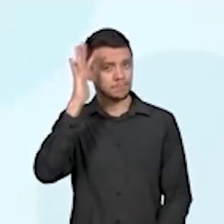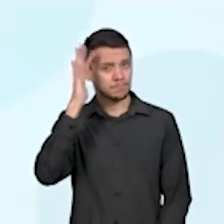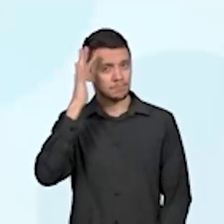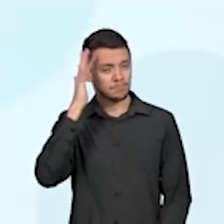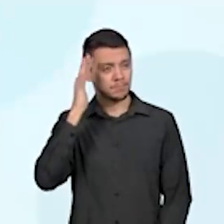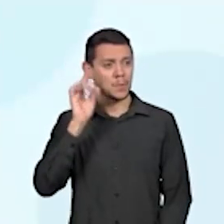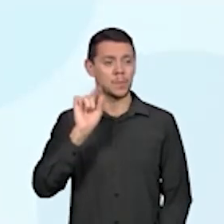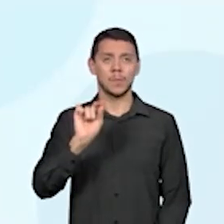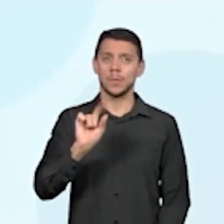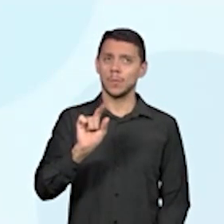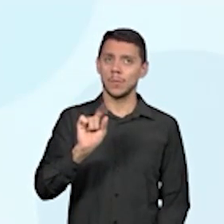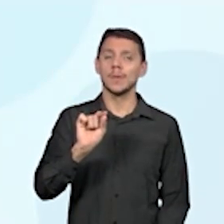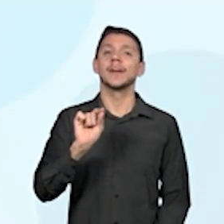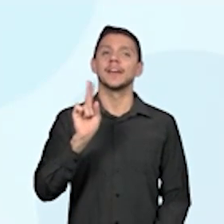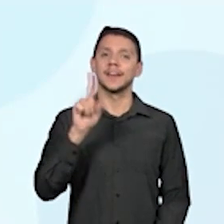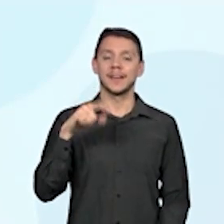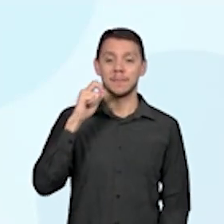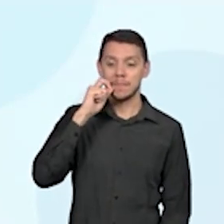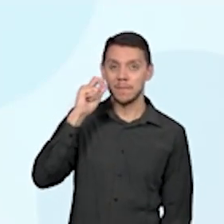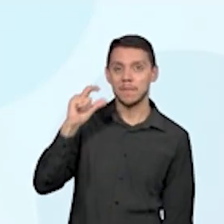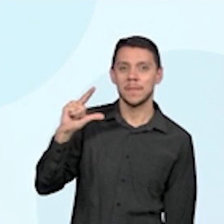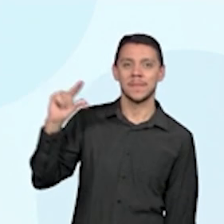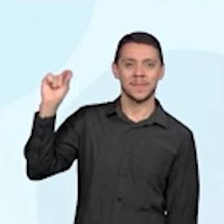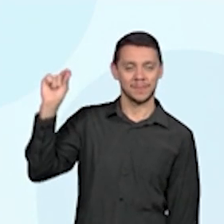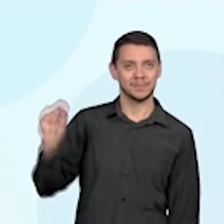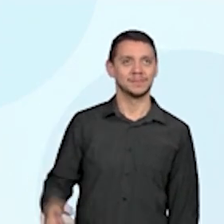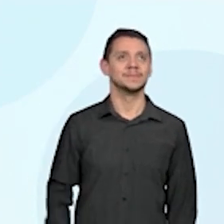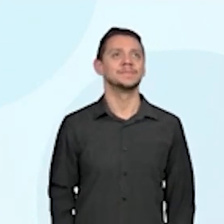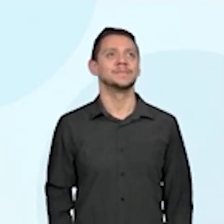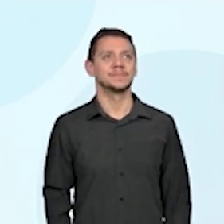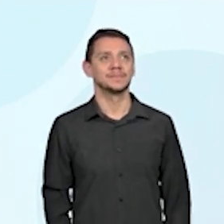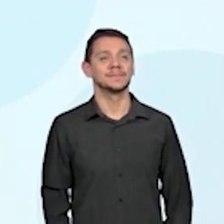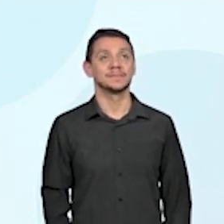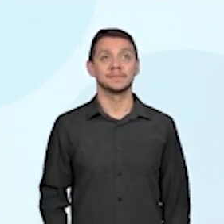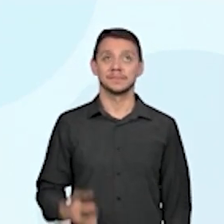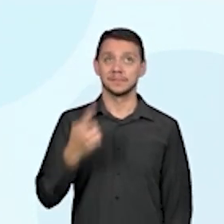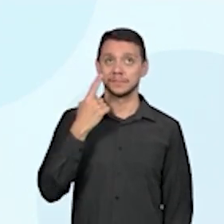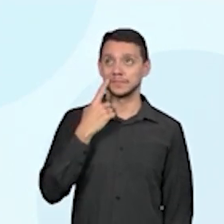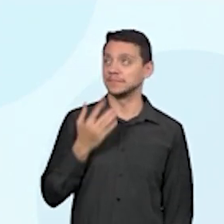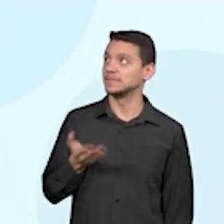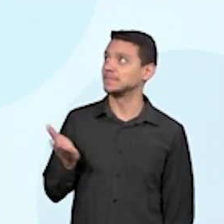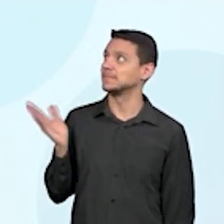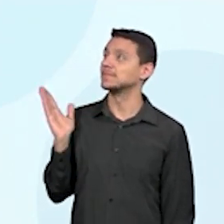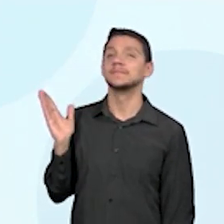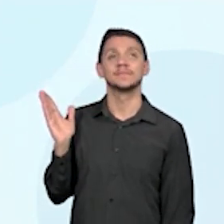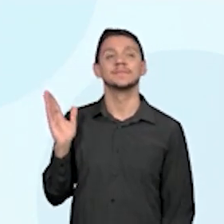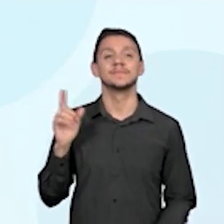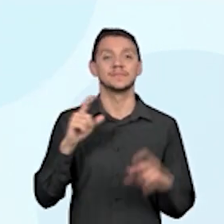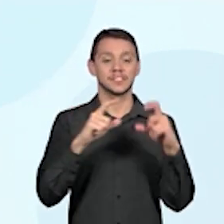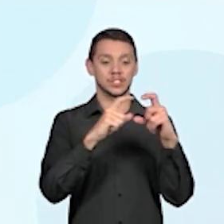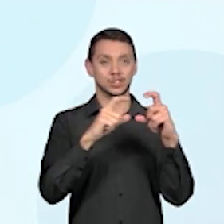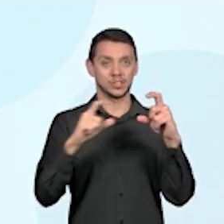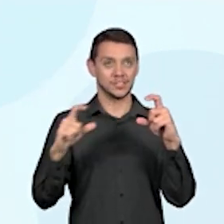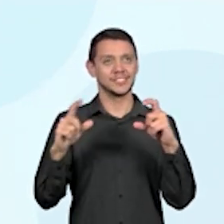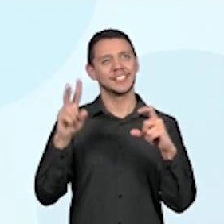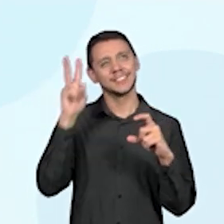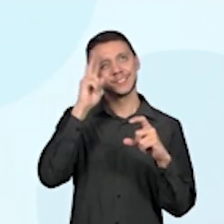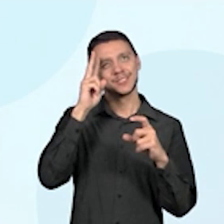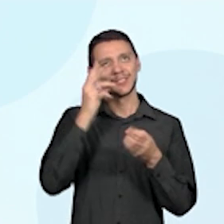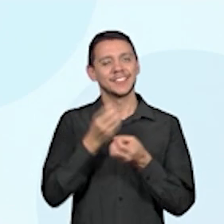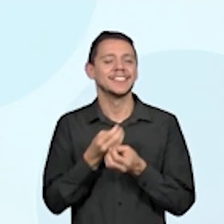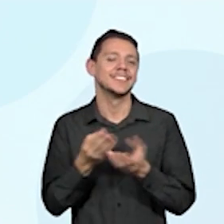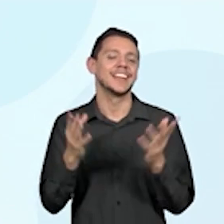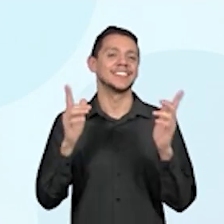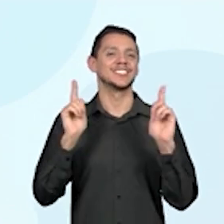as expressões dos personagens se despedem da tela. Tirinhas, histórias que divertem. Nesta